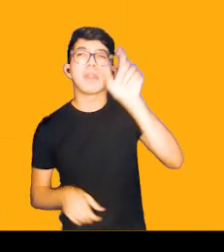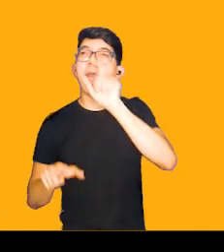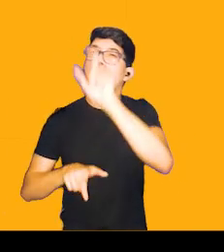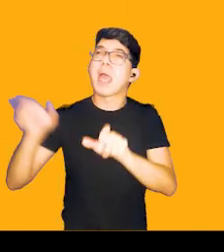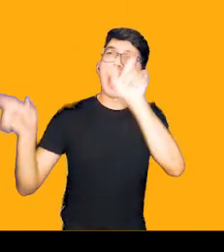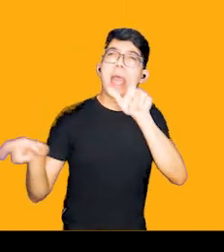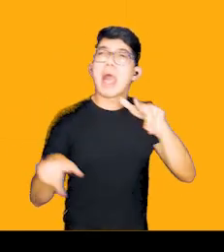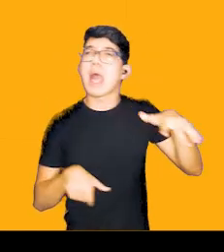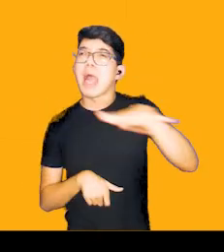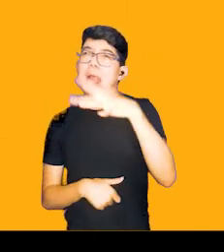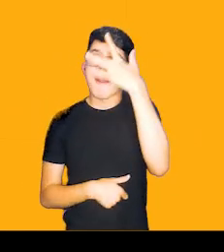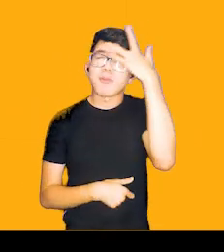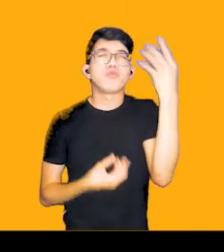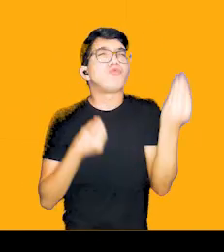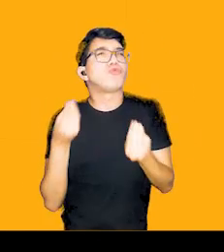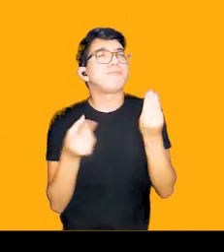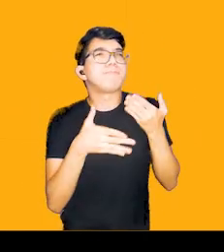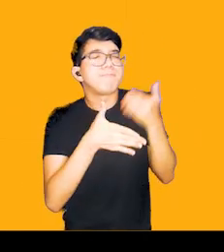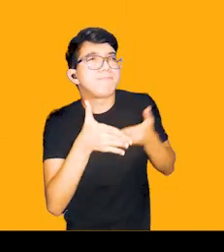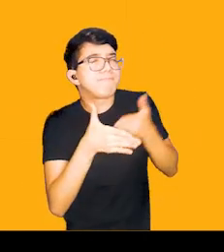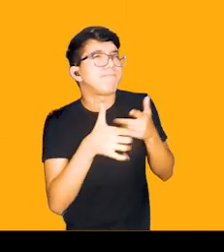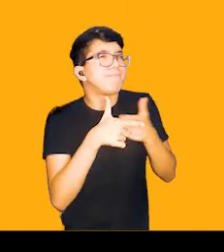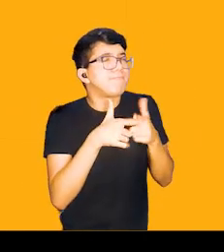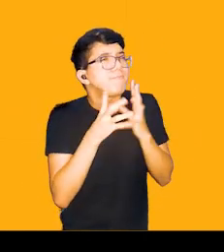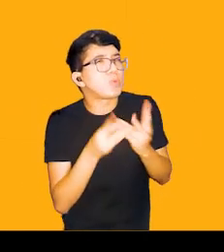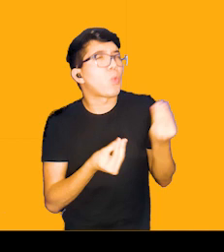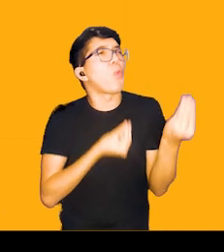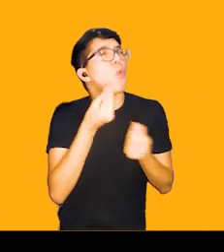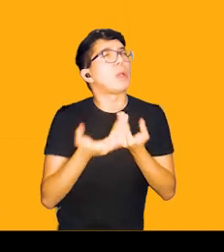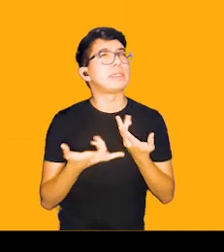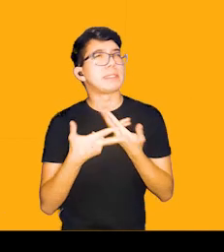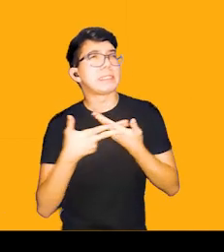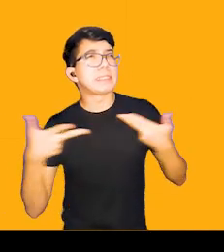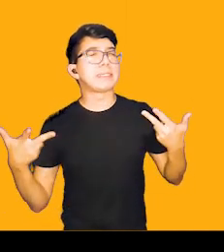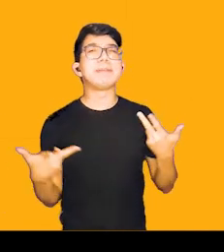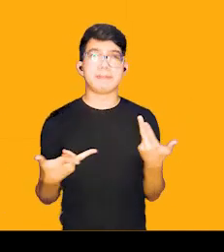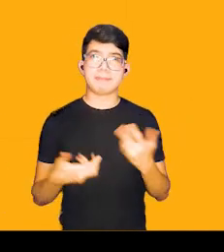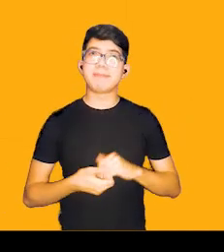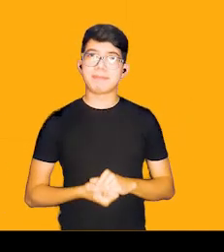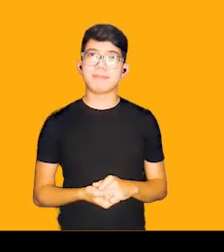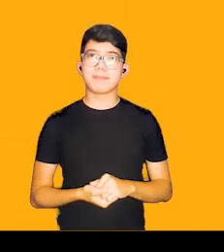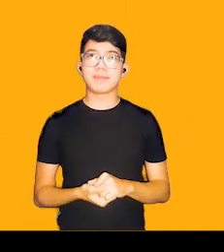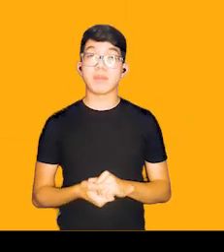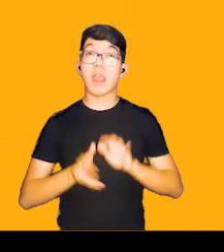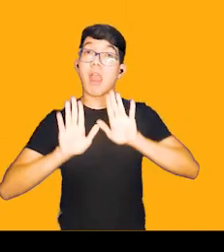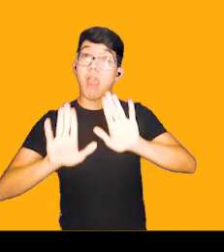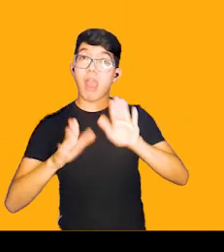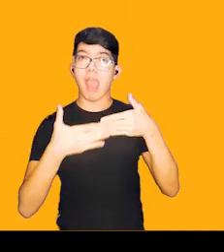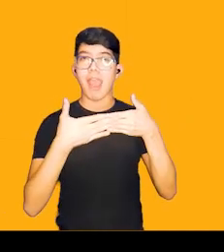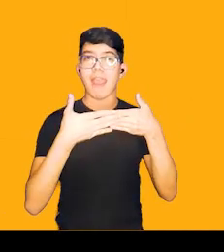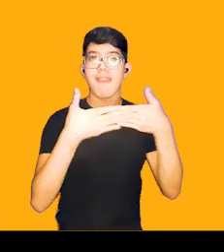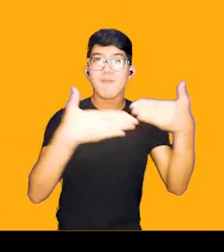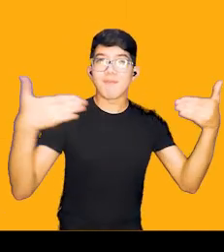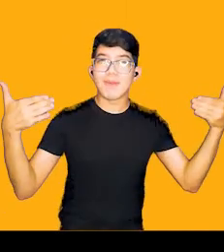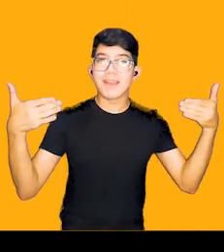maneira as pessoas encaram suas dificuldades, suas facilidades, porque também a exposição mostra